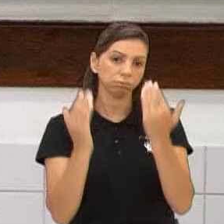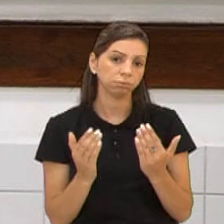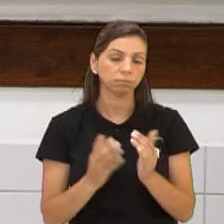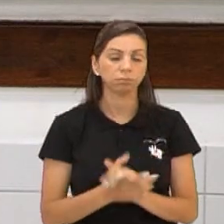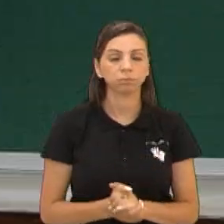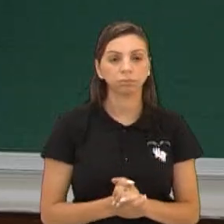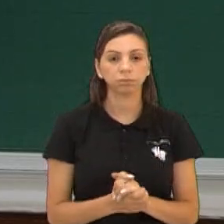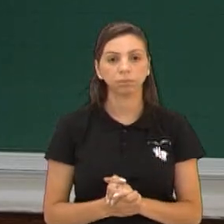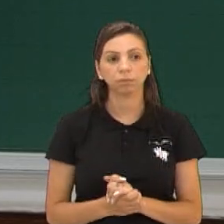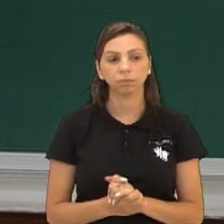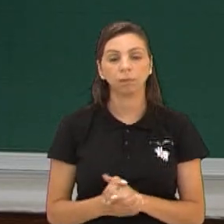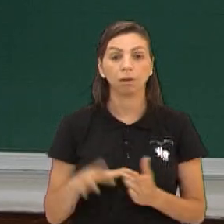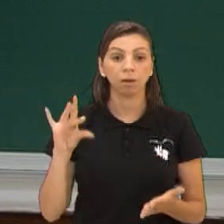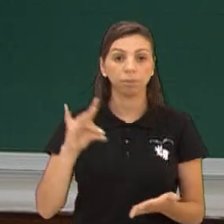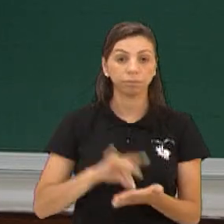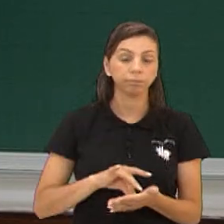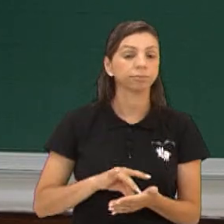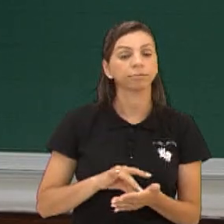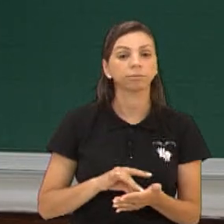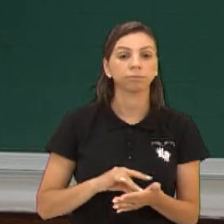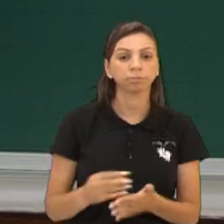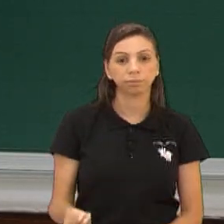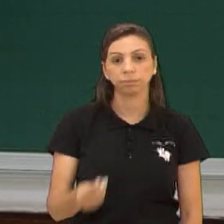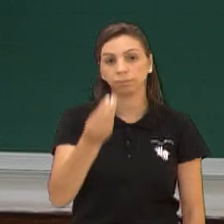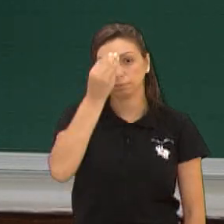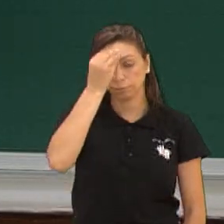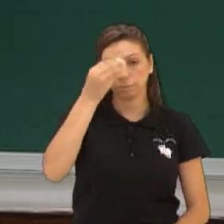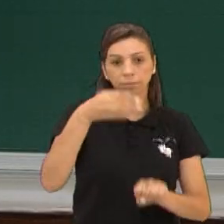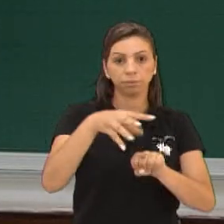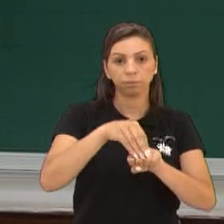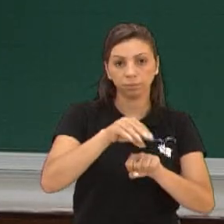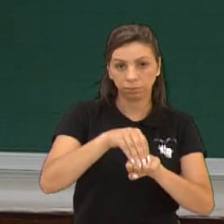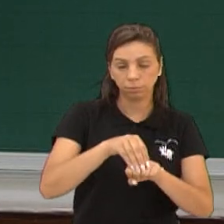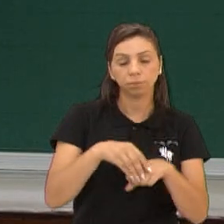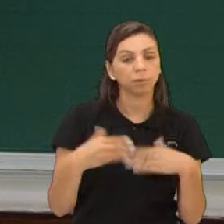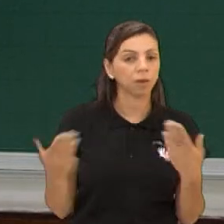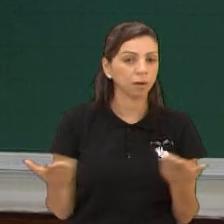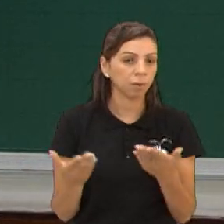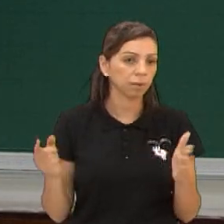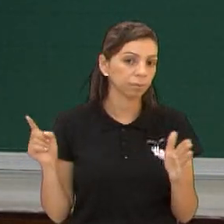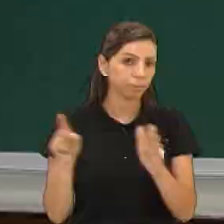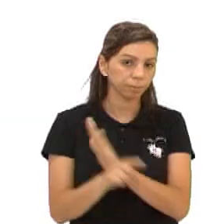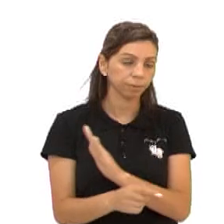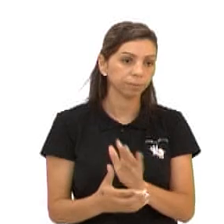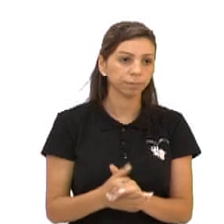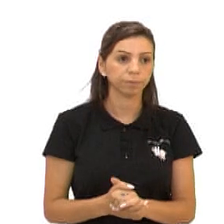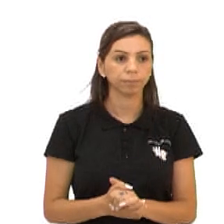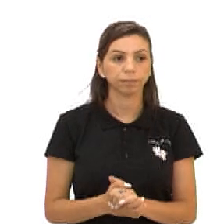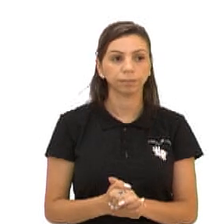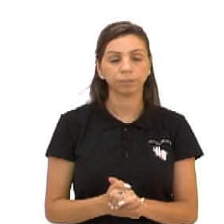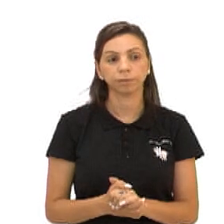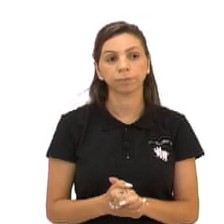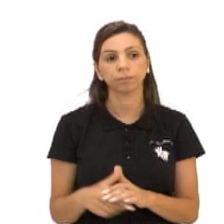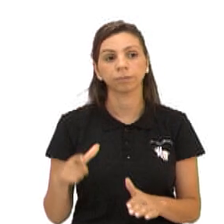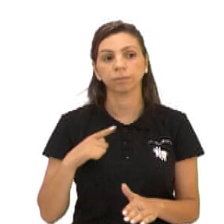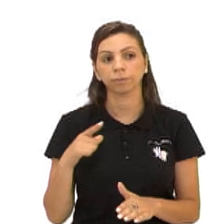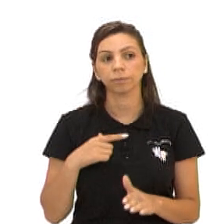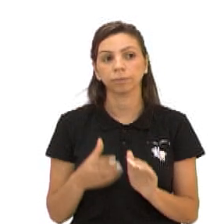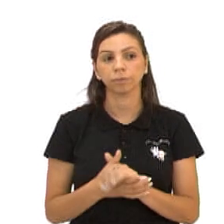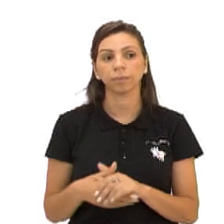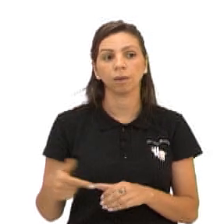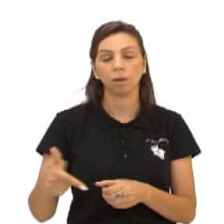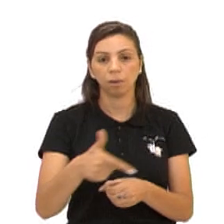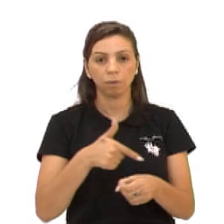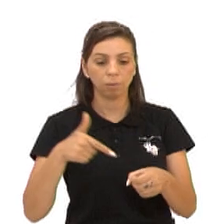então para gente consolidar ainda mais esse conhecimento que vimos até aqui vamos ver essa pergunta o combustível está para o